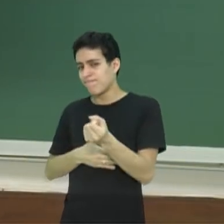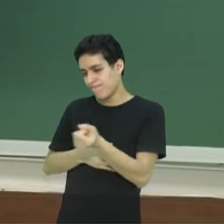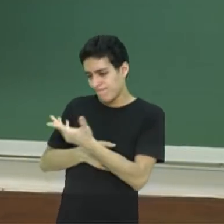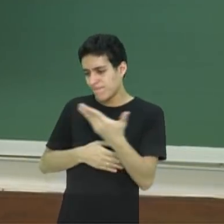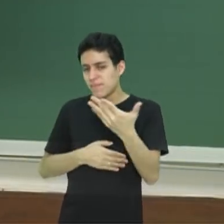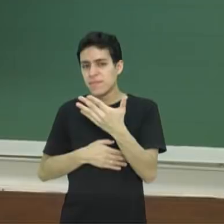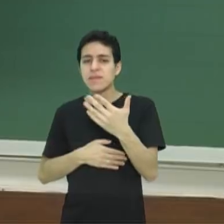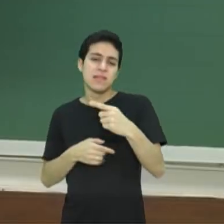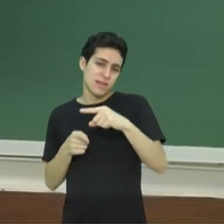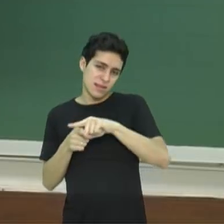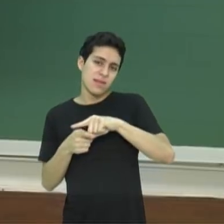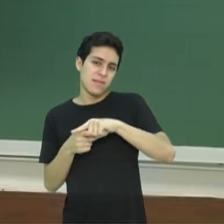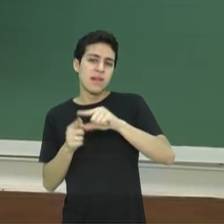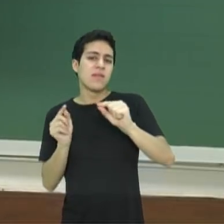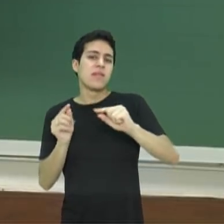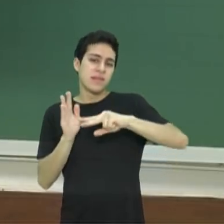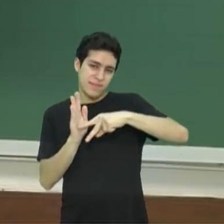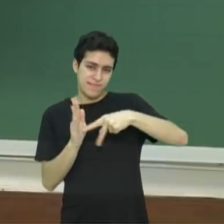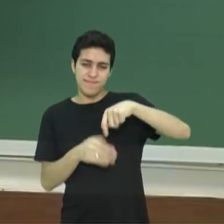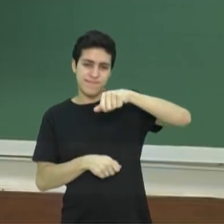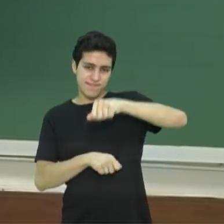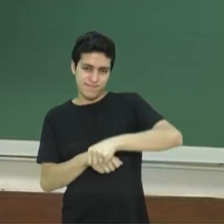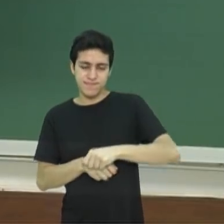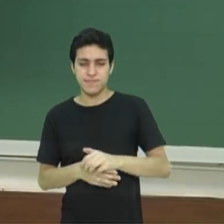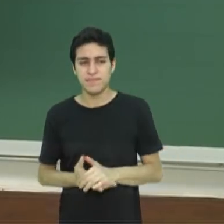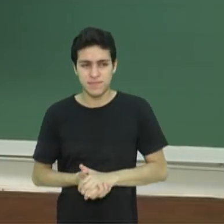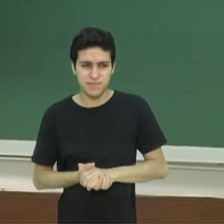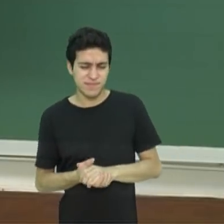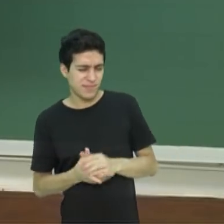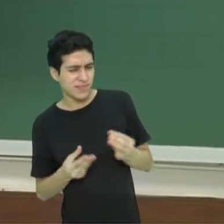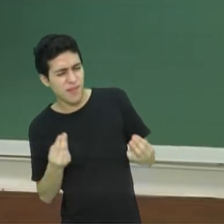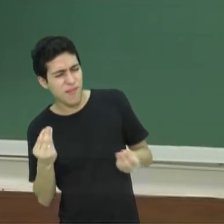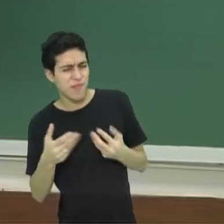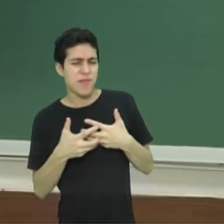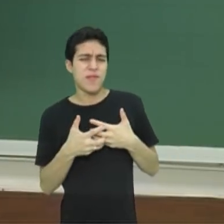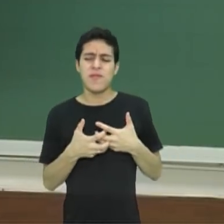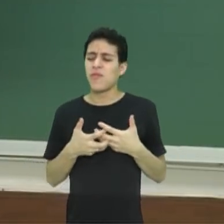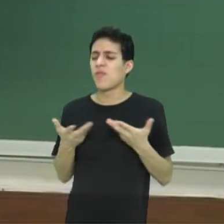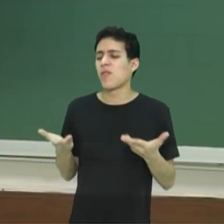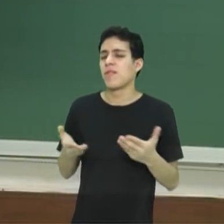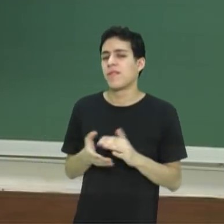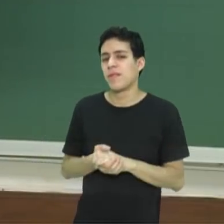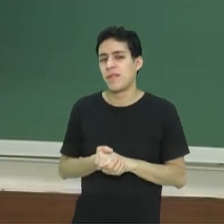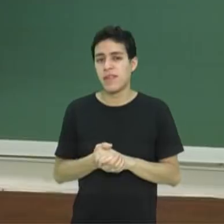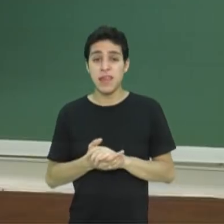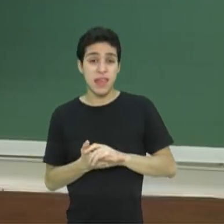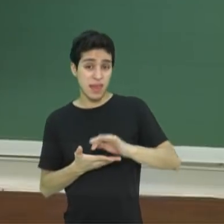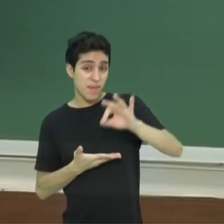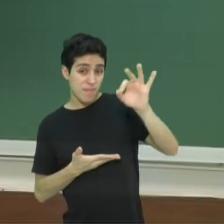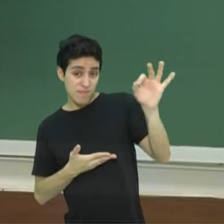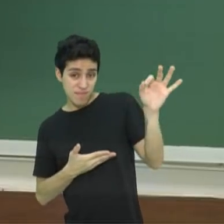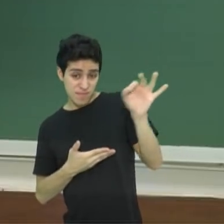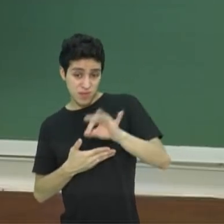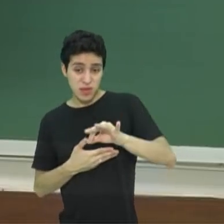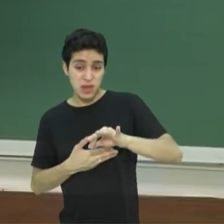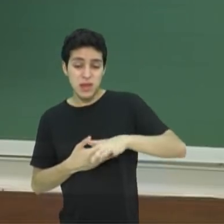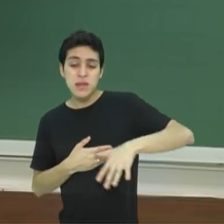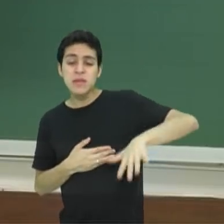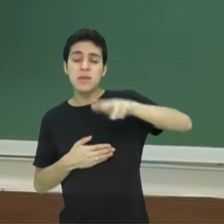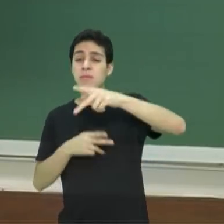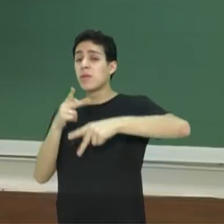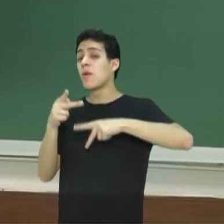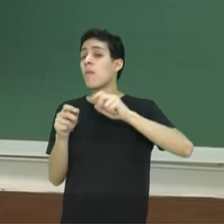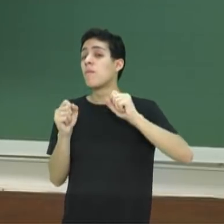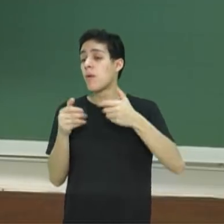fazer parte das estatísticas da pobreza. Então vamos ver como é que está funcionando isso aqui. Em porcentagem da população em risco de